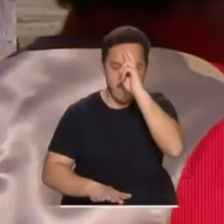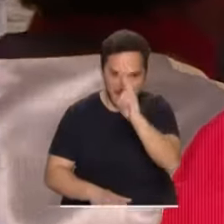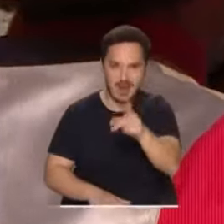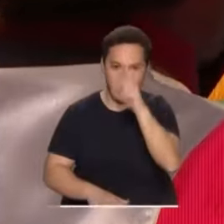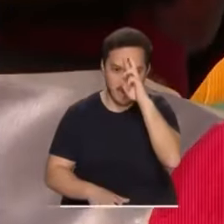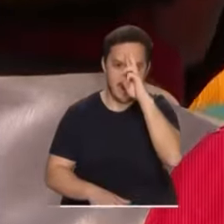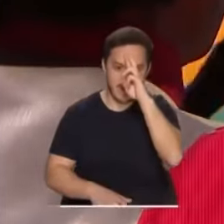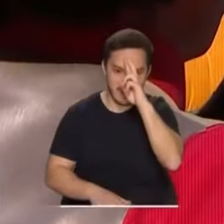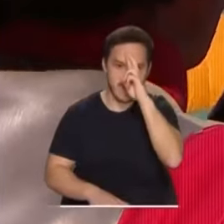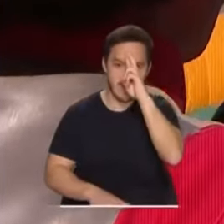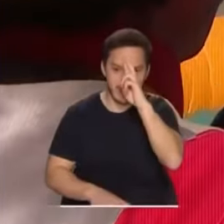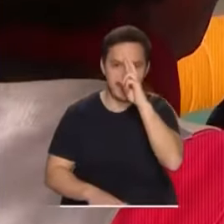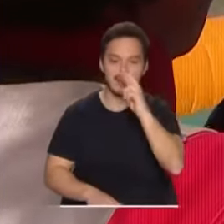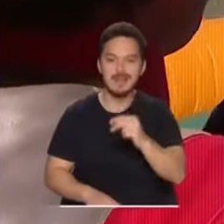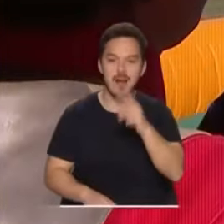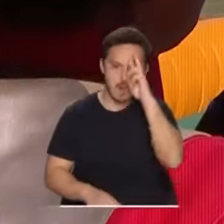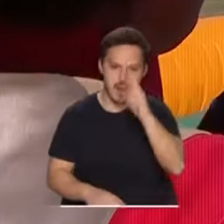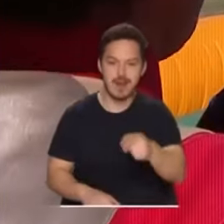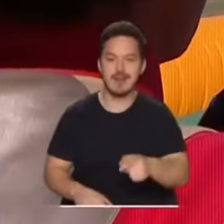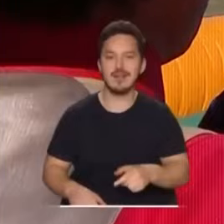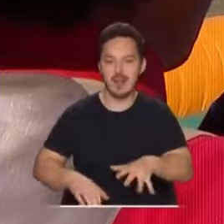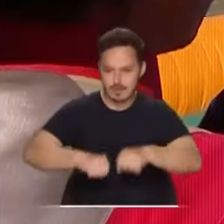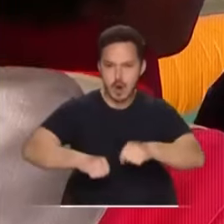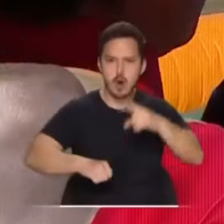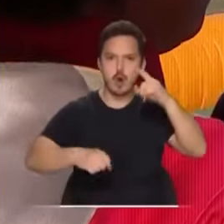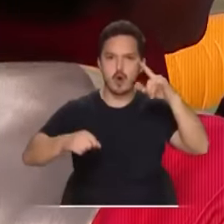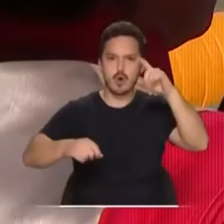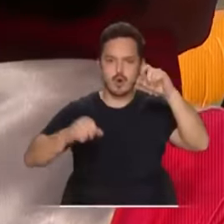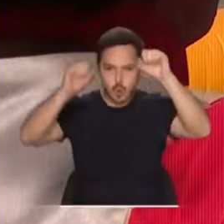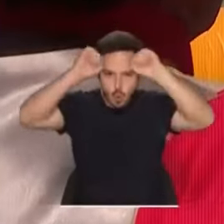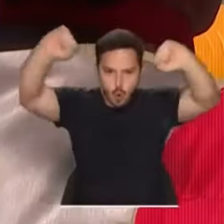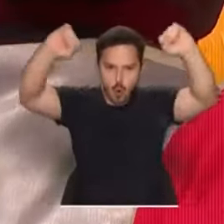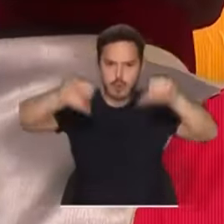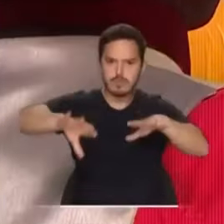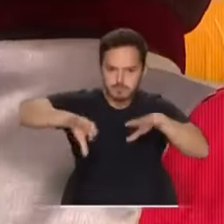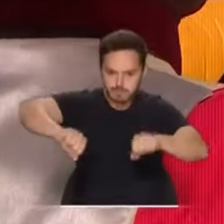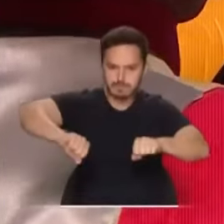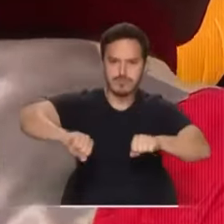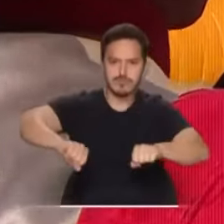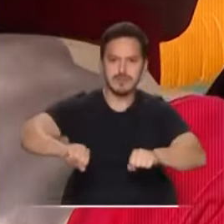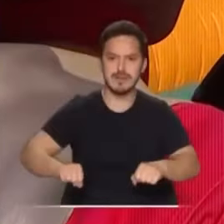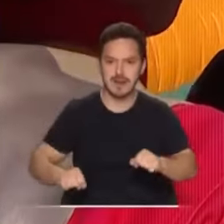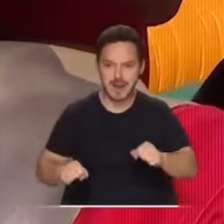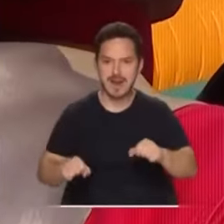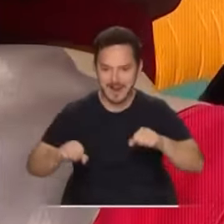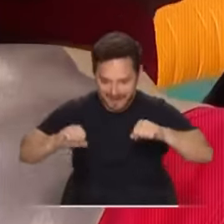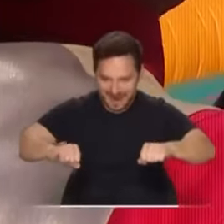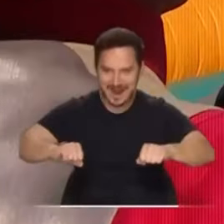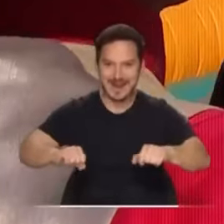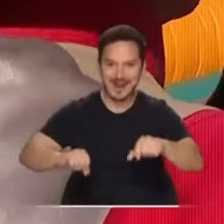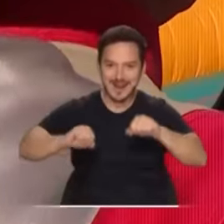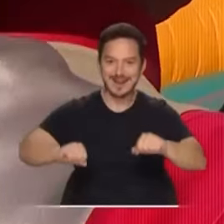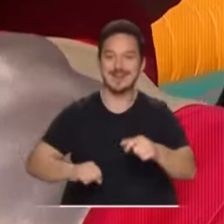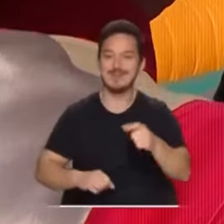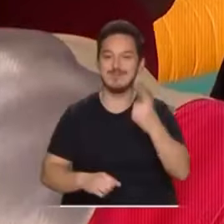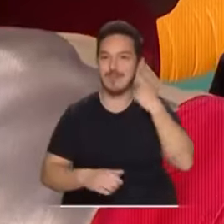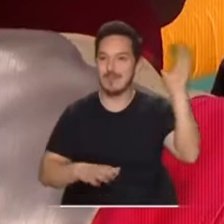aguenta aguenta agarra agarra g agarra